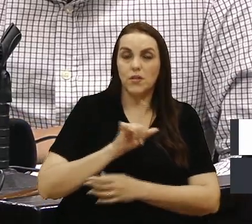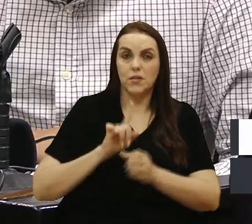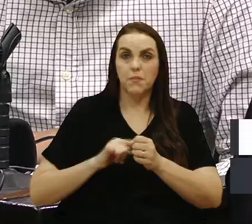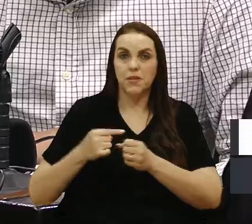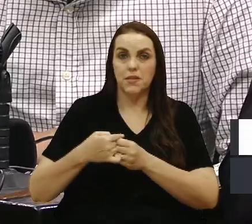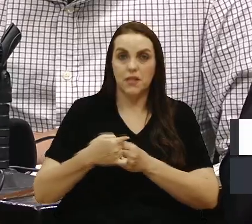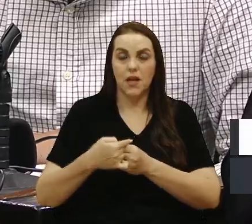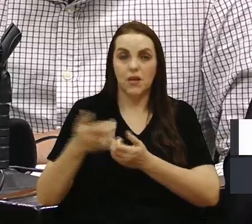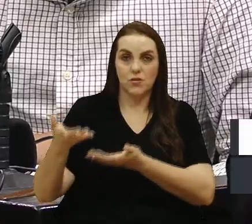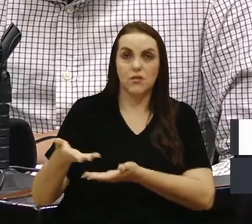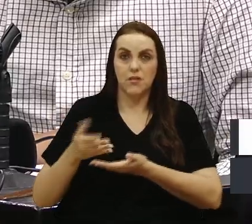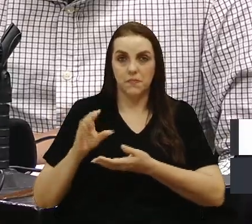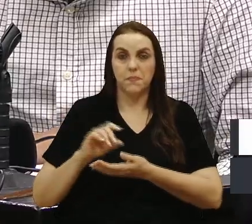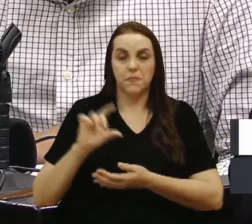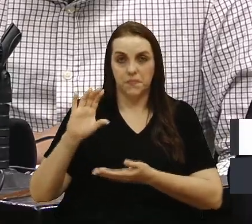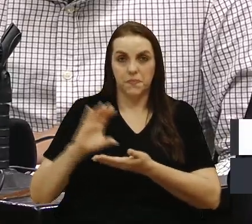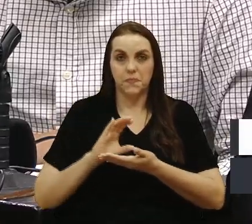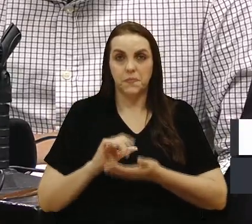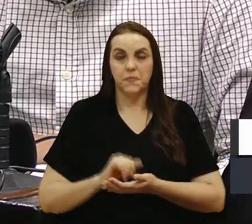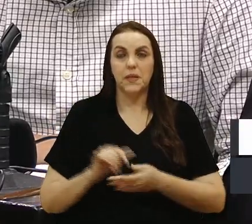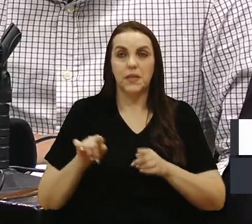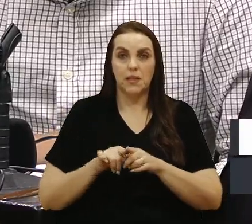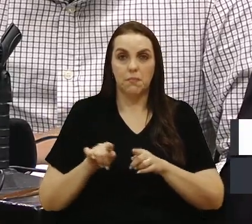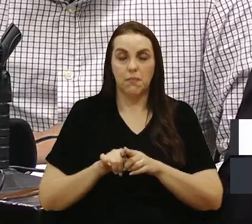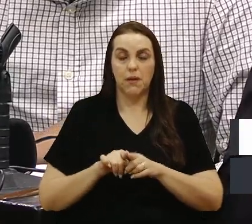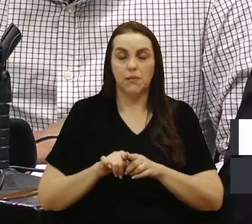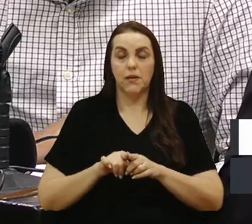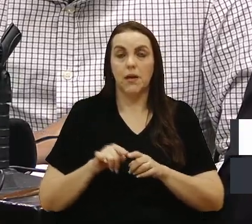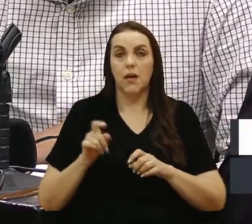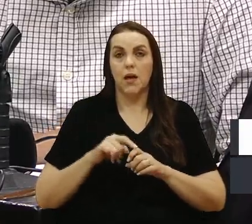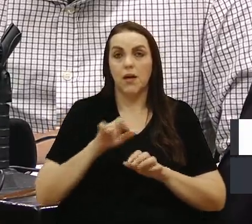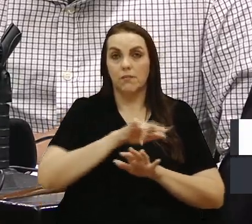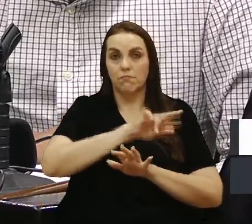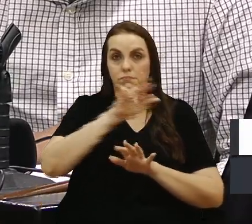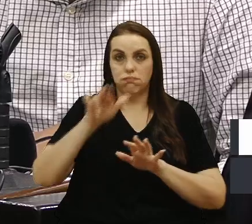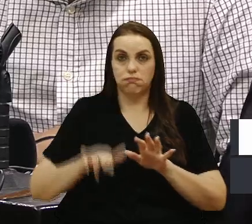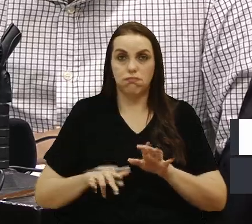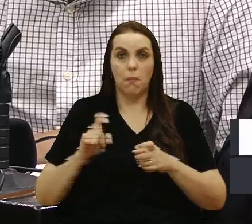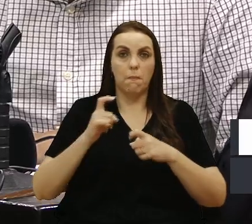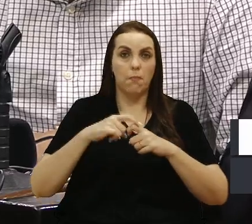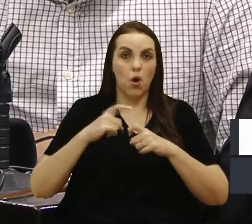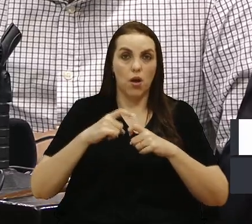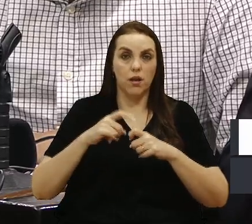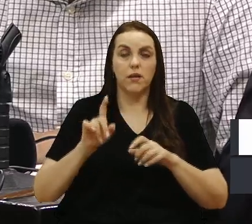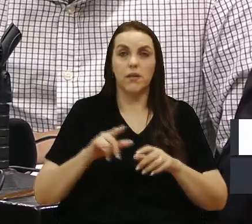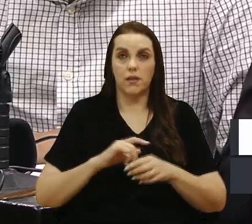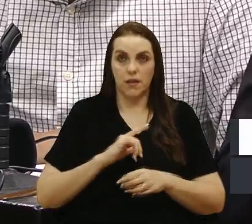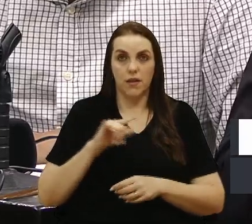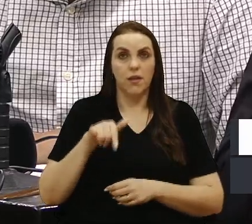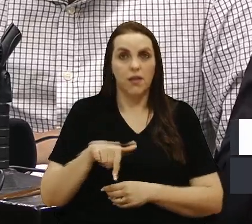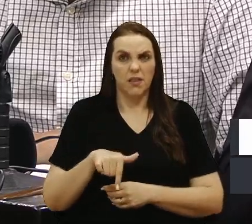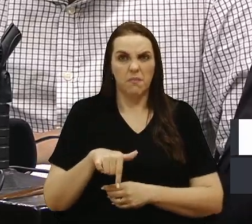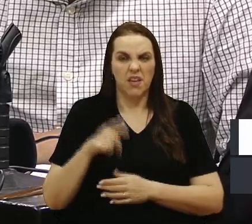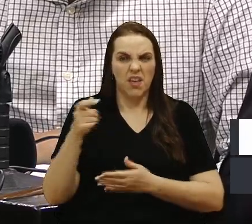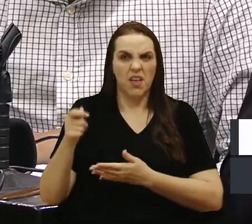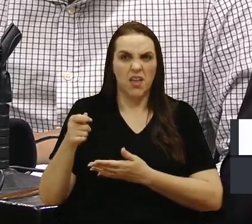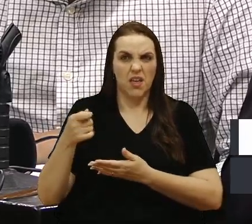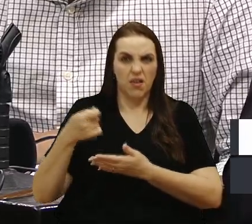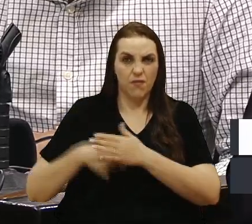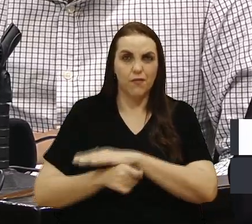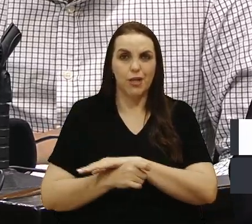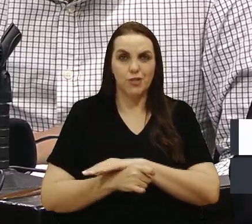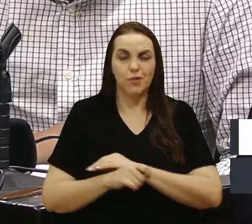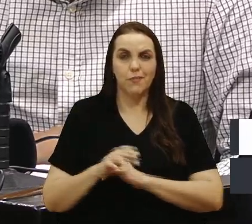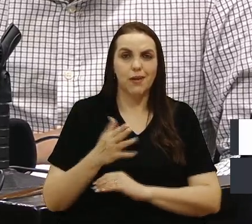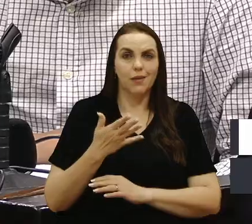ter recebido, assim como a Policlínica também vem para Caxias, um investimento de... Eu não vou me arriscar a falar aqui, mas parece